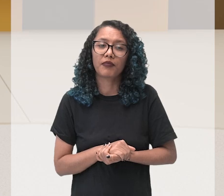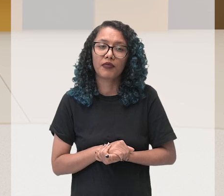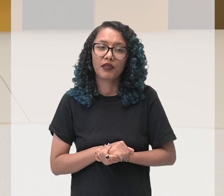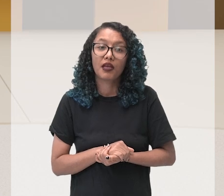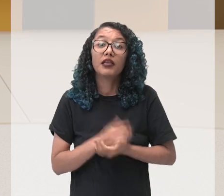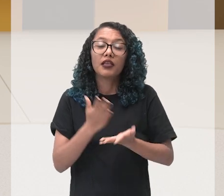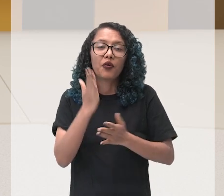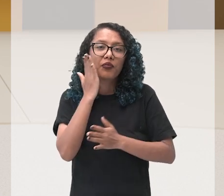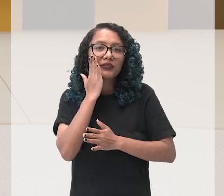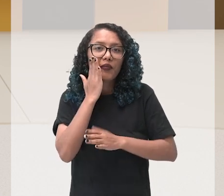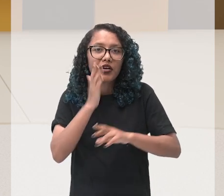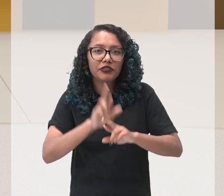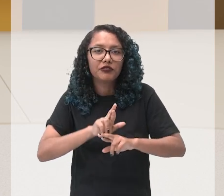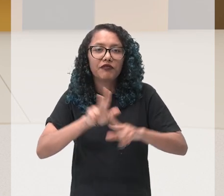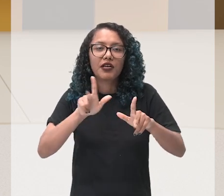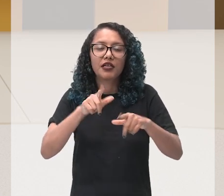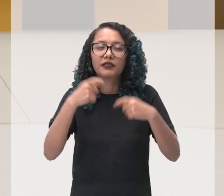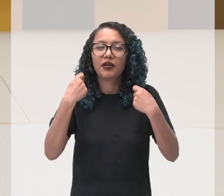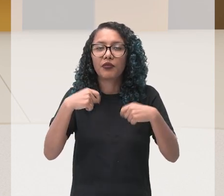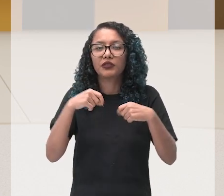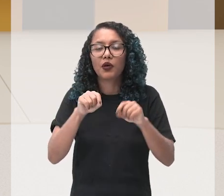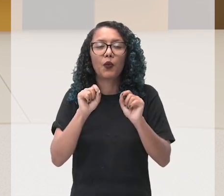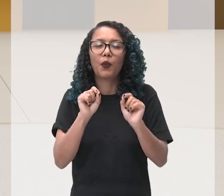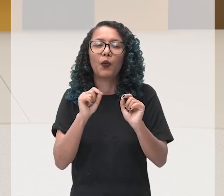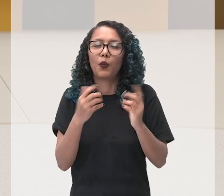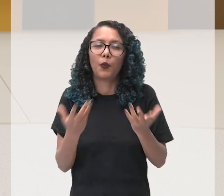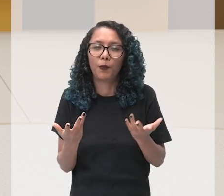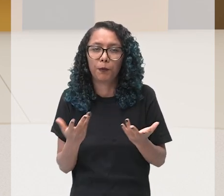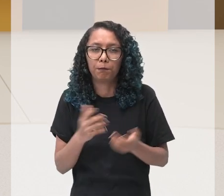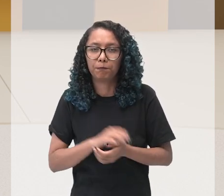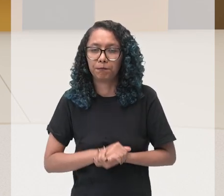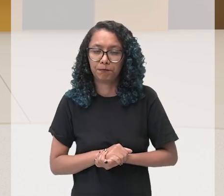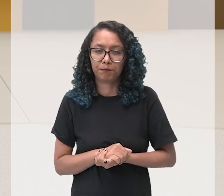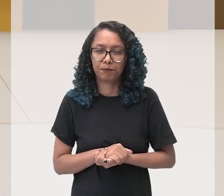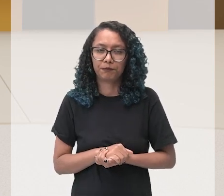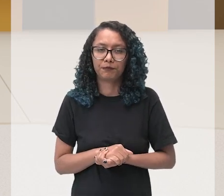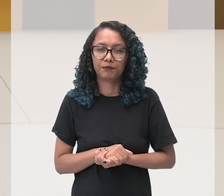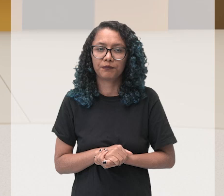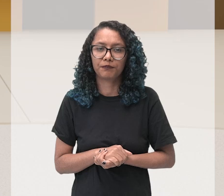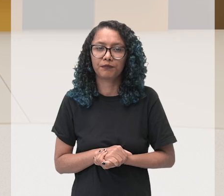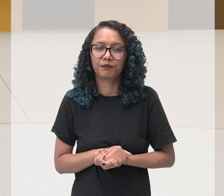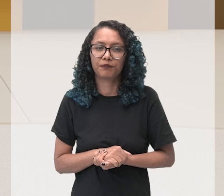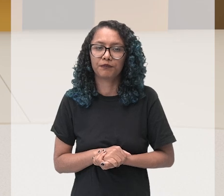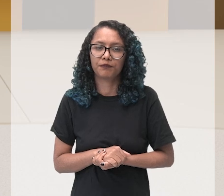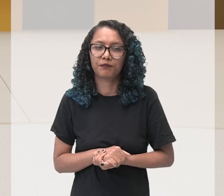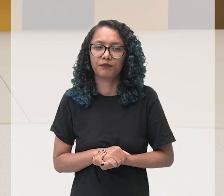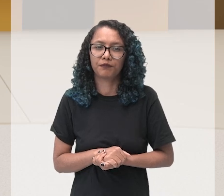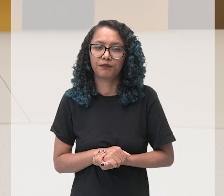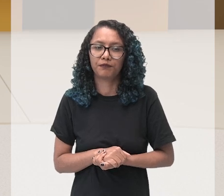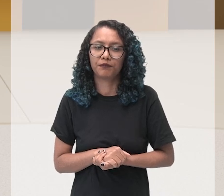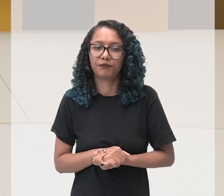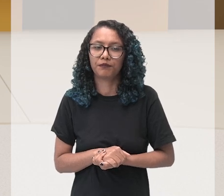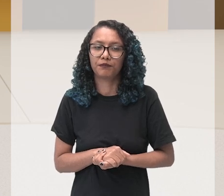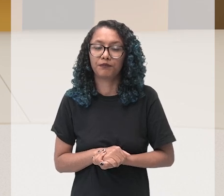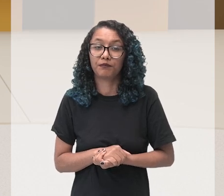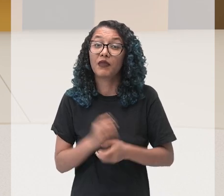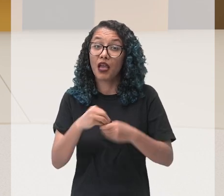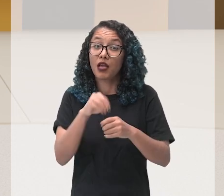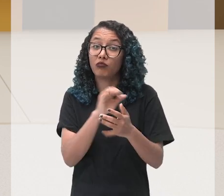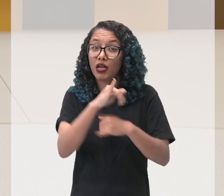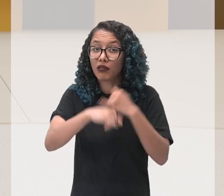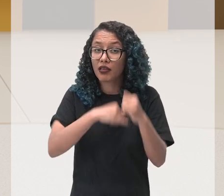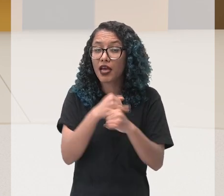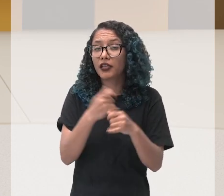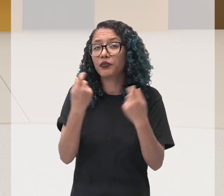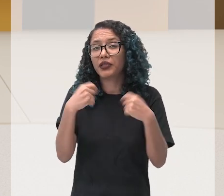saber distinguir, diferenciar entre uma notícia falsa e uma notícia verdadeira, nesse meio digital,